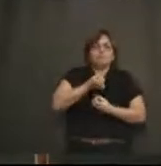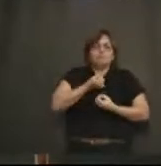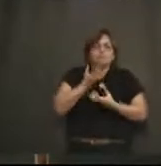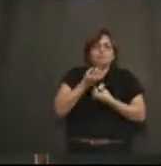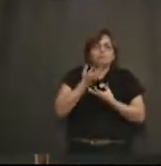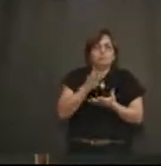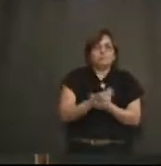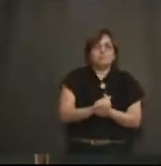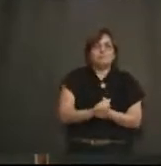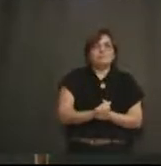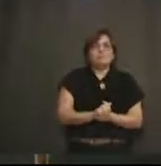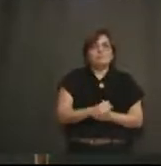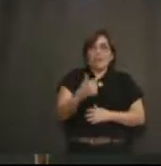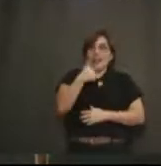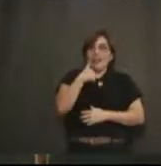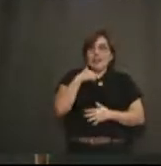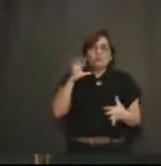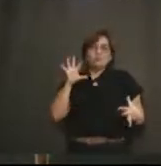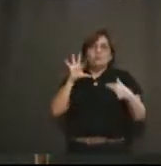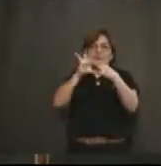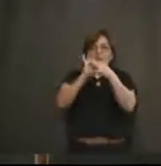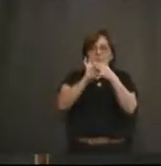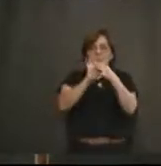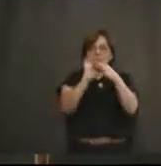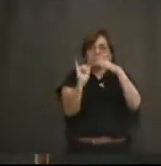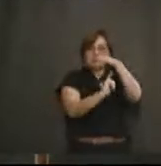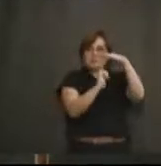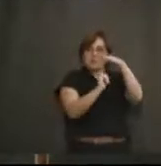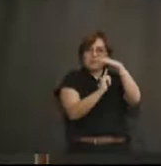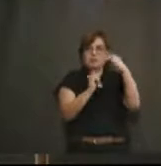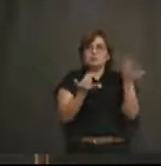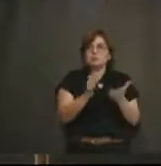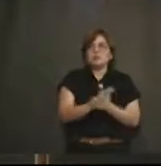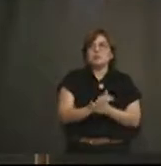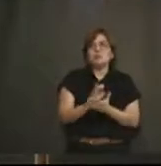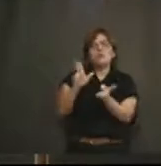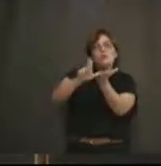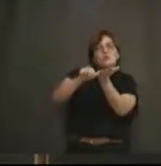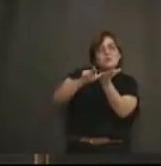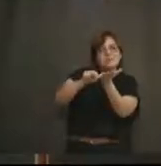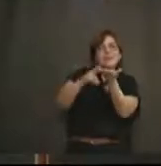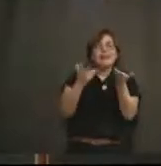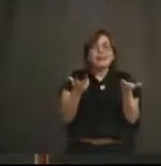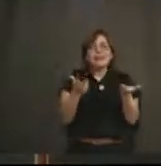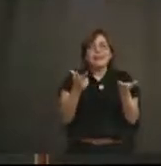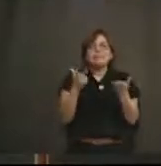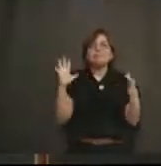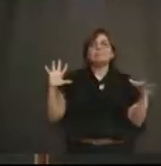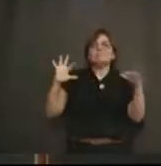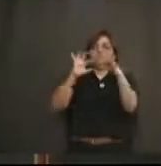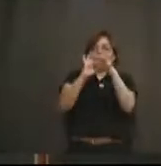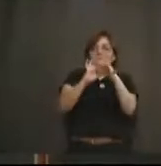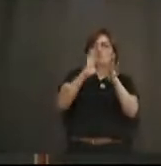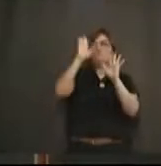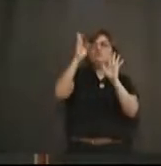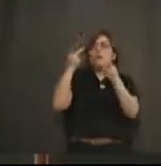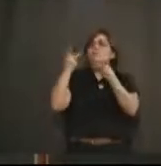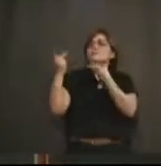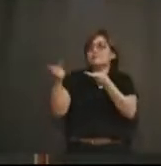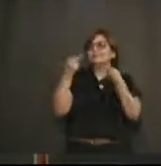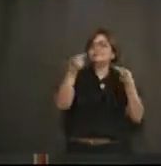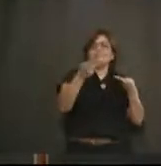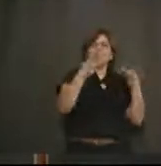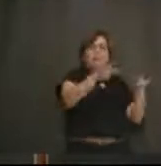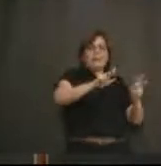sou particularmente ligado a essa instituição, né, a Universidade Federal do Pará. Eu já visitei várias vezes,